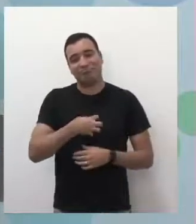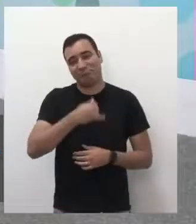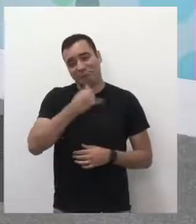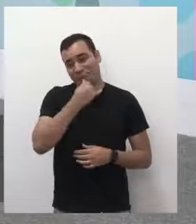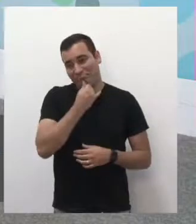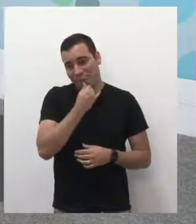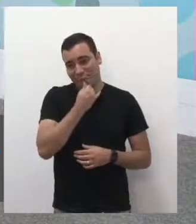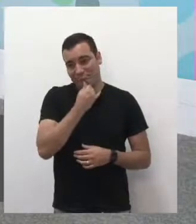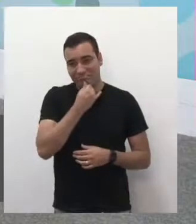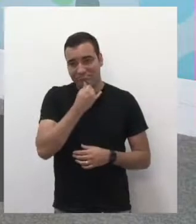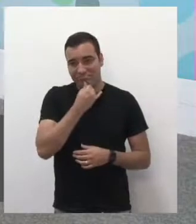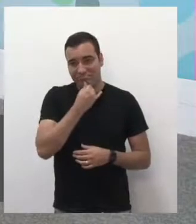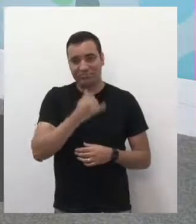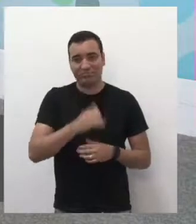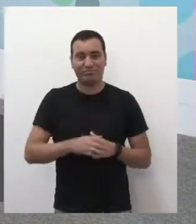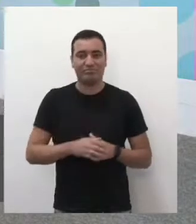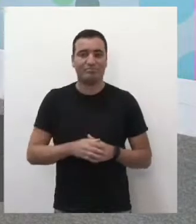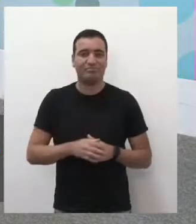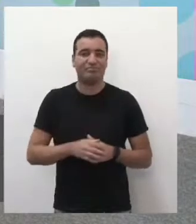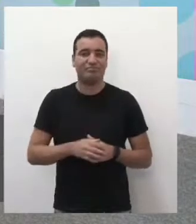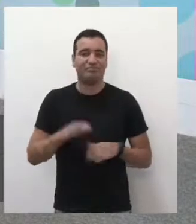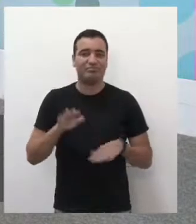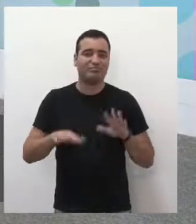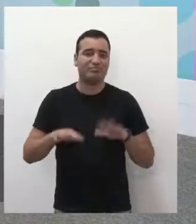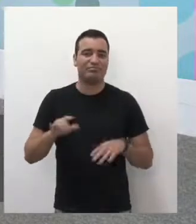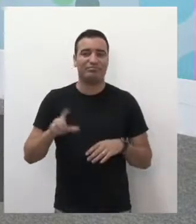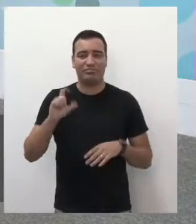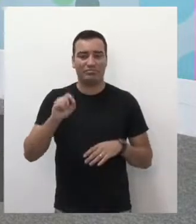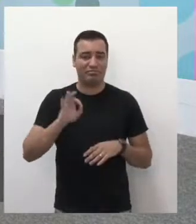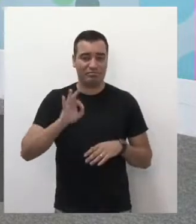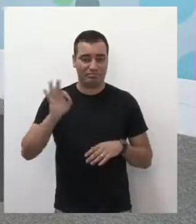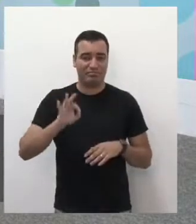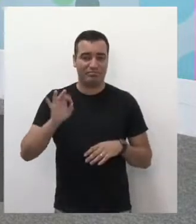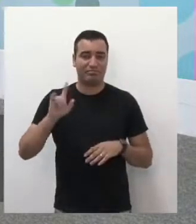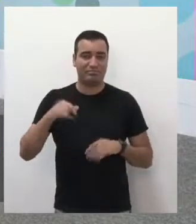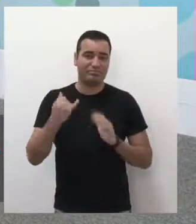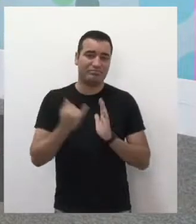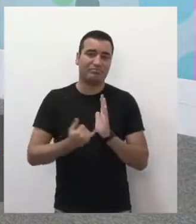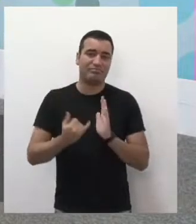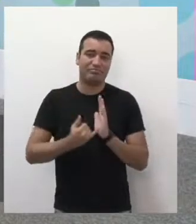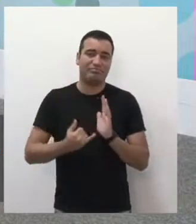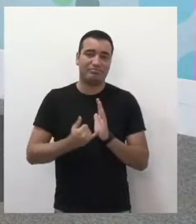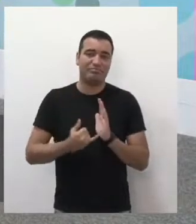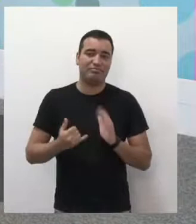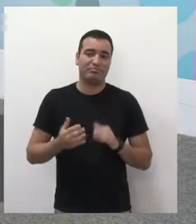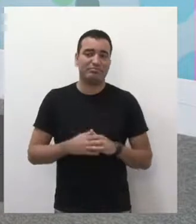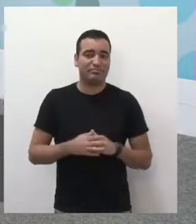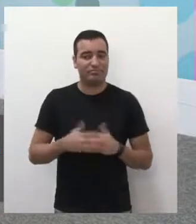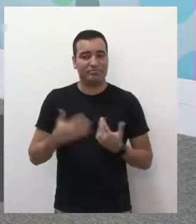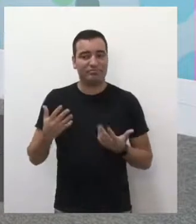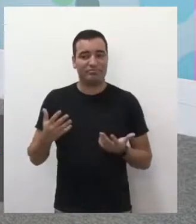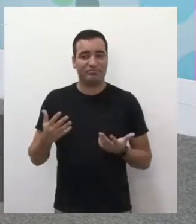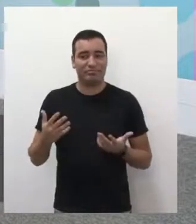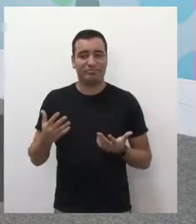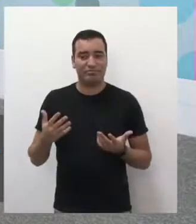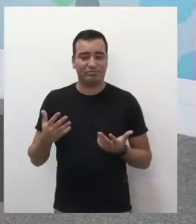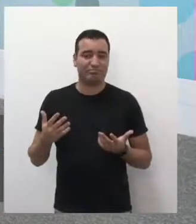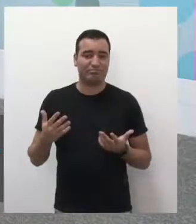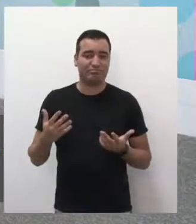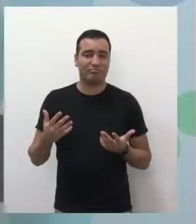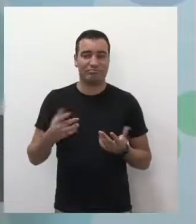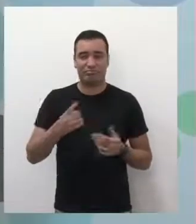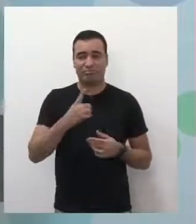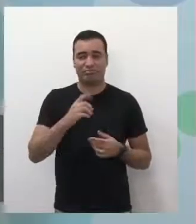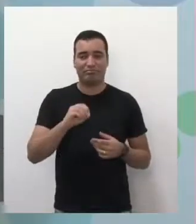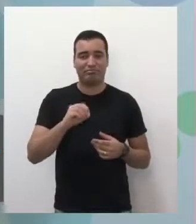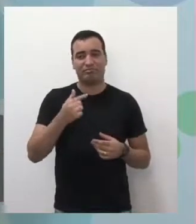Joel. Vai dar aí, pelo que eu estou vendo, pelo menos 10% aí é imposto, né? Porque é isso aí, Ed. 7, aí 12, mais 12 e pouco.